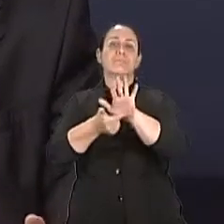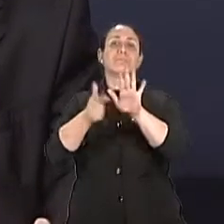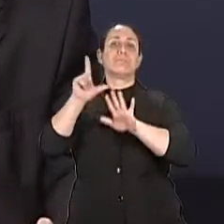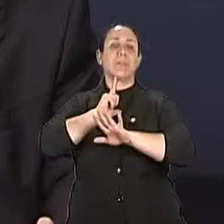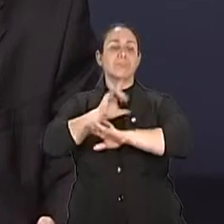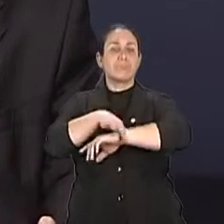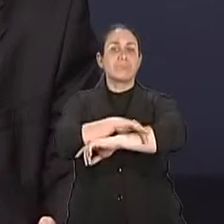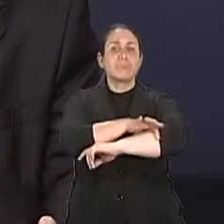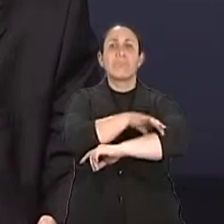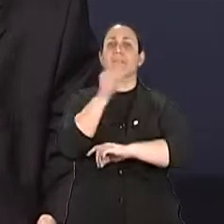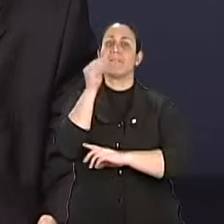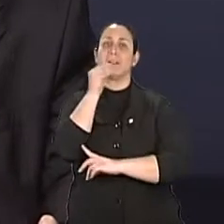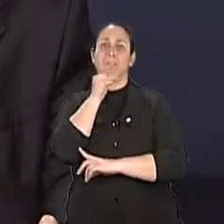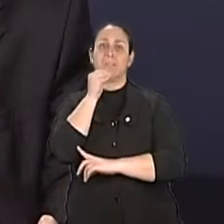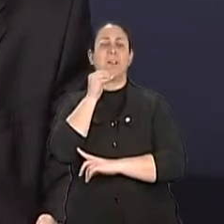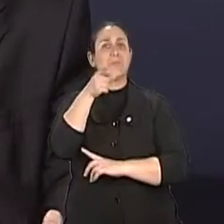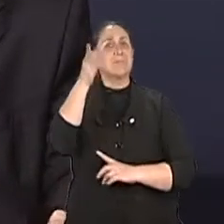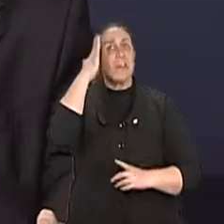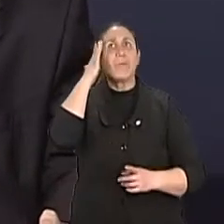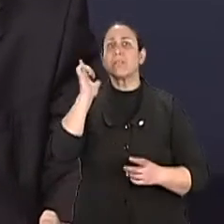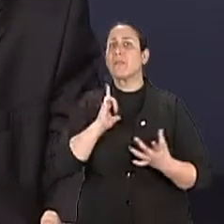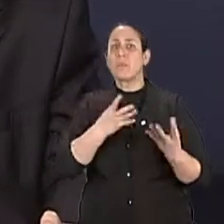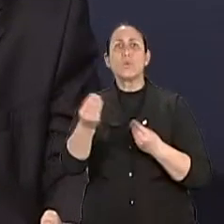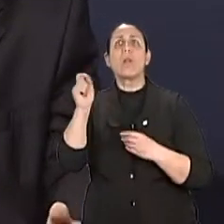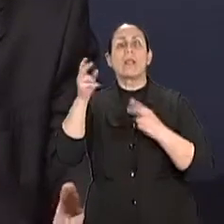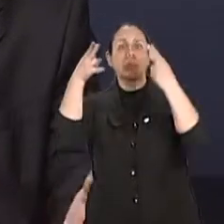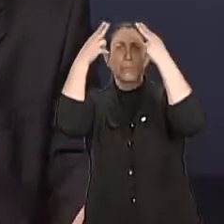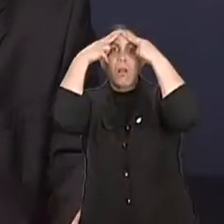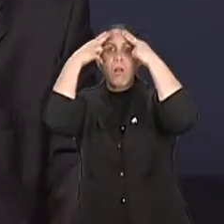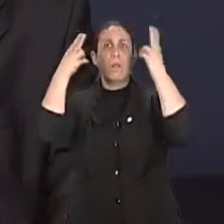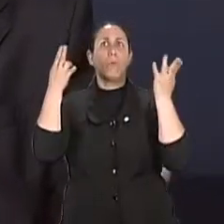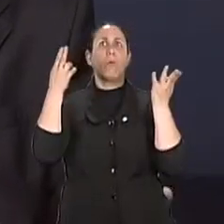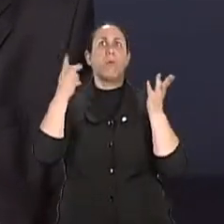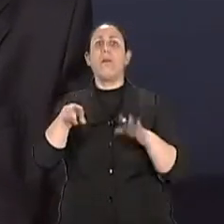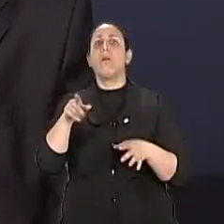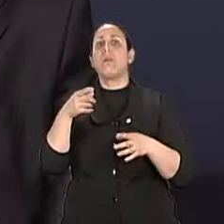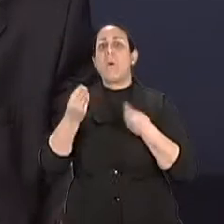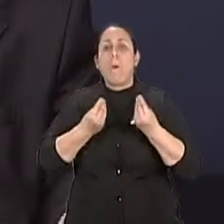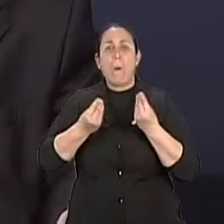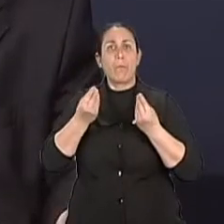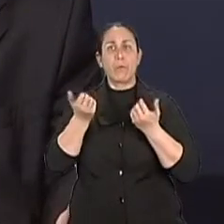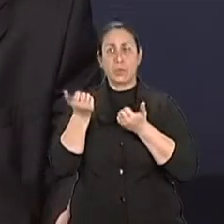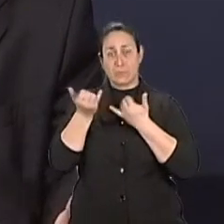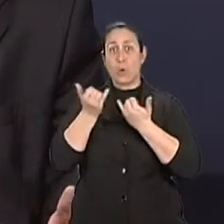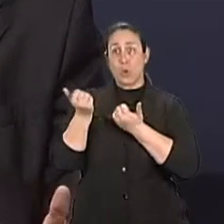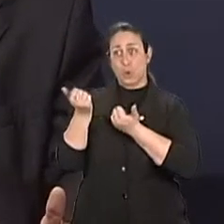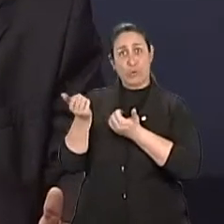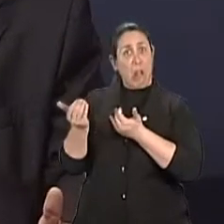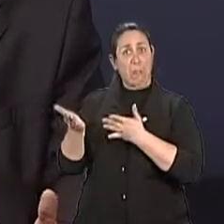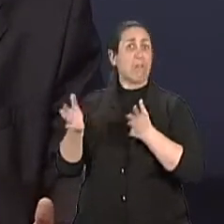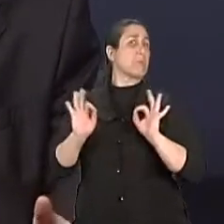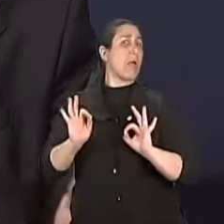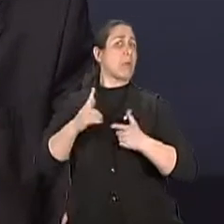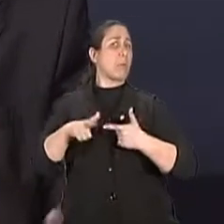fragilidade? É deixar vulnerável a pequenos traumas, que num indivíduo mais jovem não aconteceria nada. No indivíduo